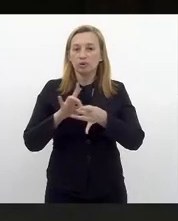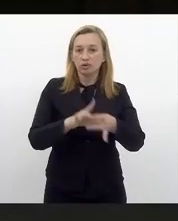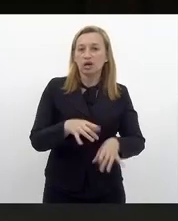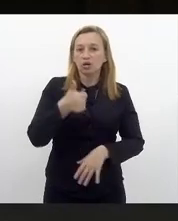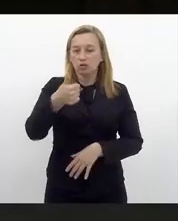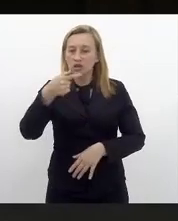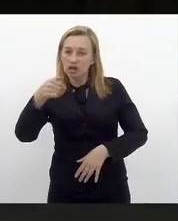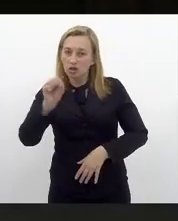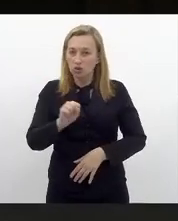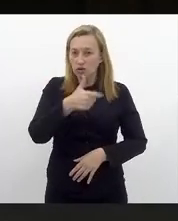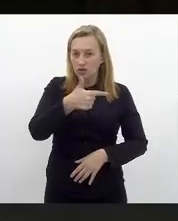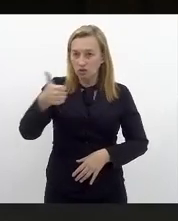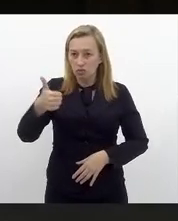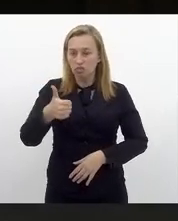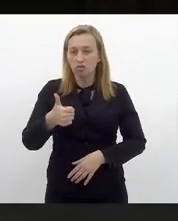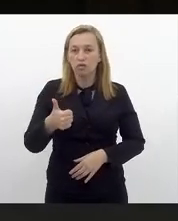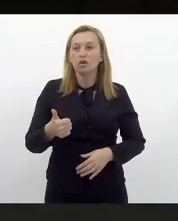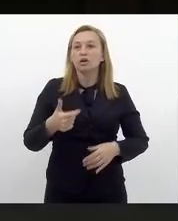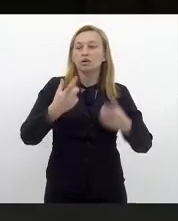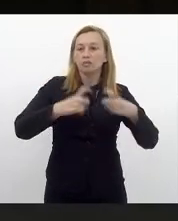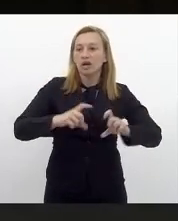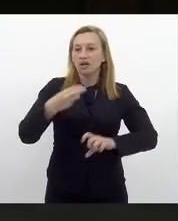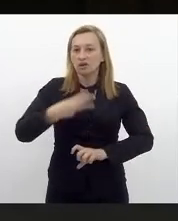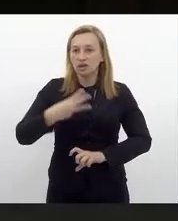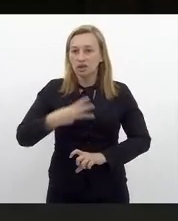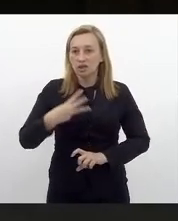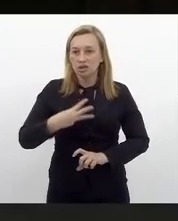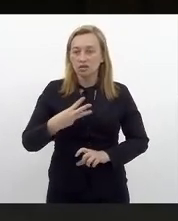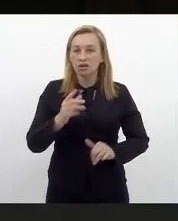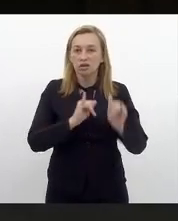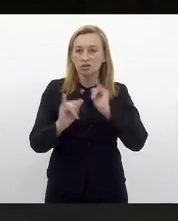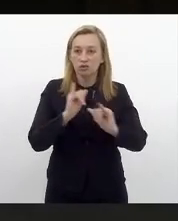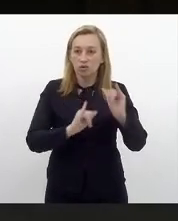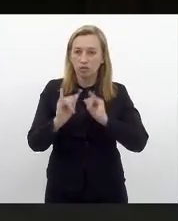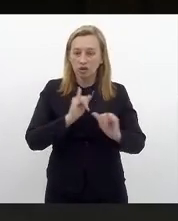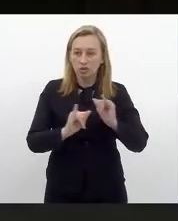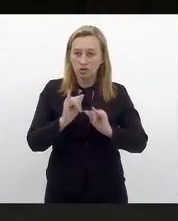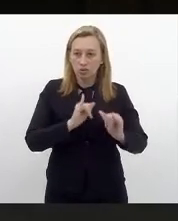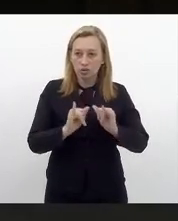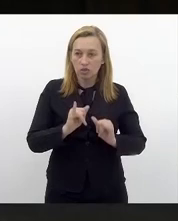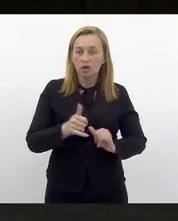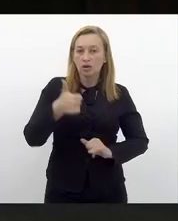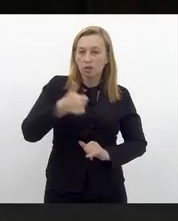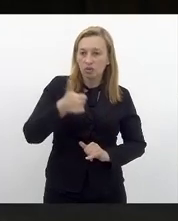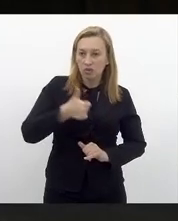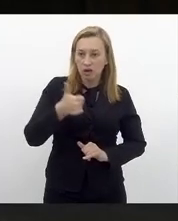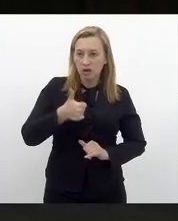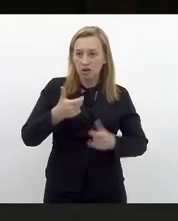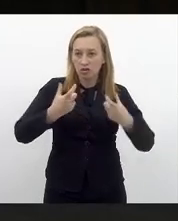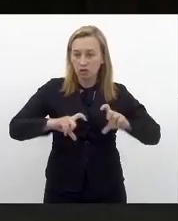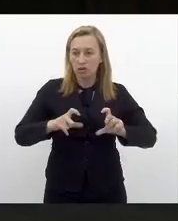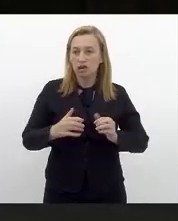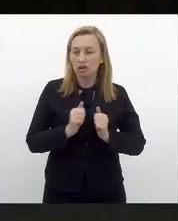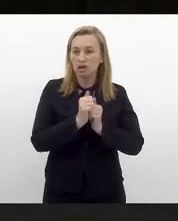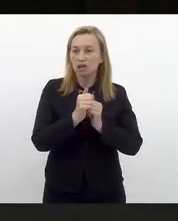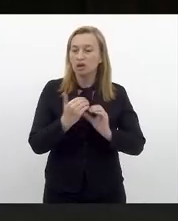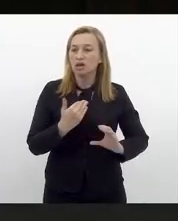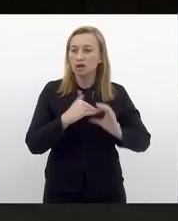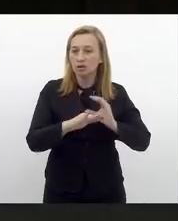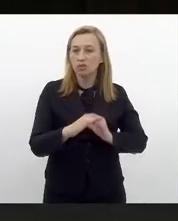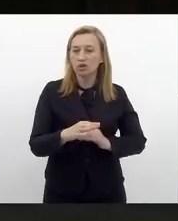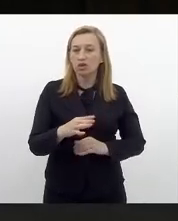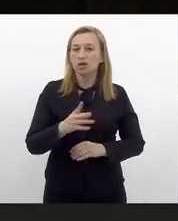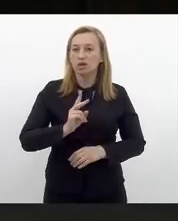Federal 178 de 21 para o terceiro as informações de que trata o parágrafo 1º deverão ser encaminhadas